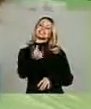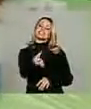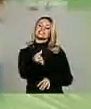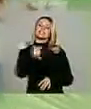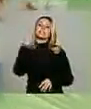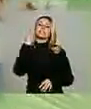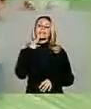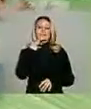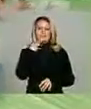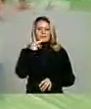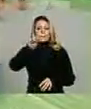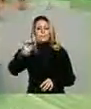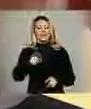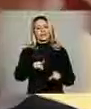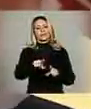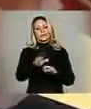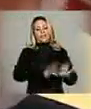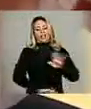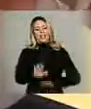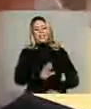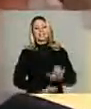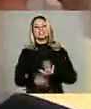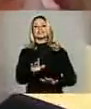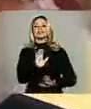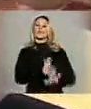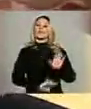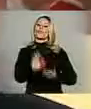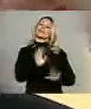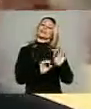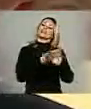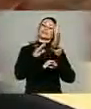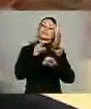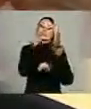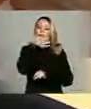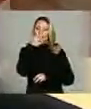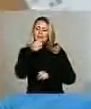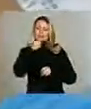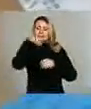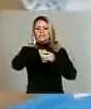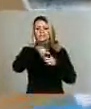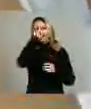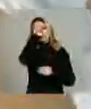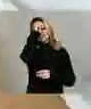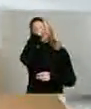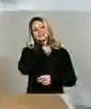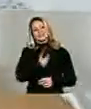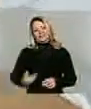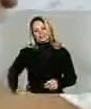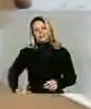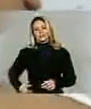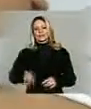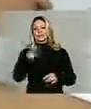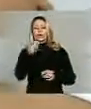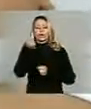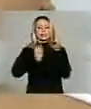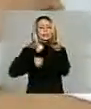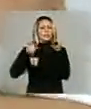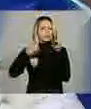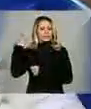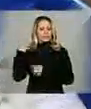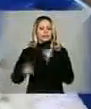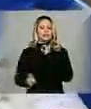são acompanhadas e tratadas com medicamentos nos hospitais do SUS. Só no ano passado foram detectados mais